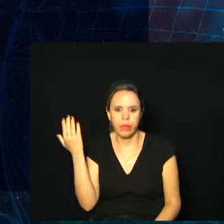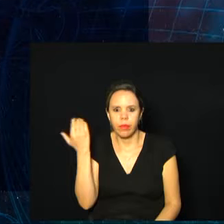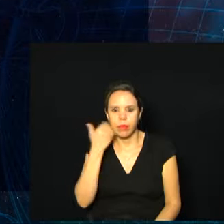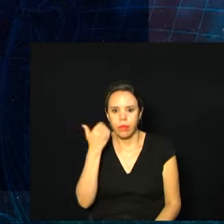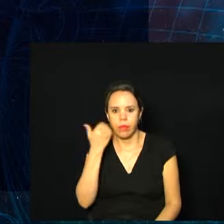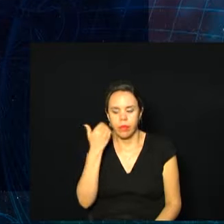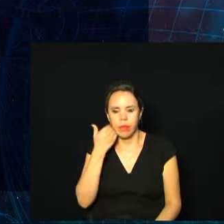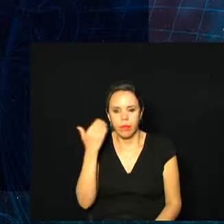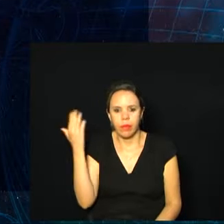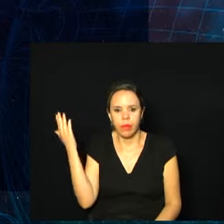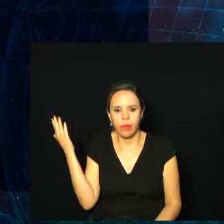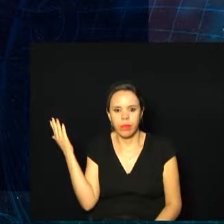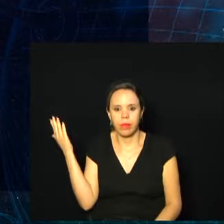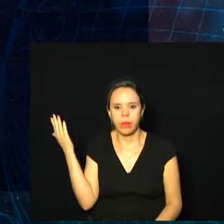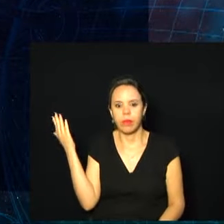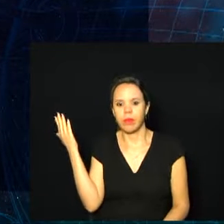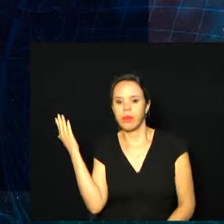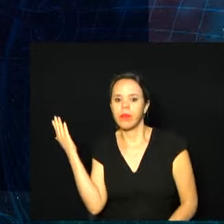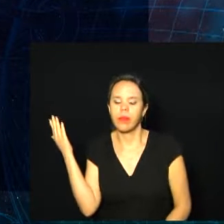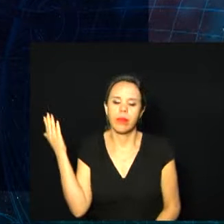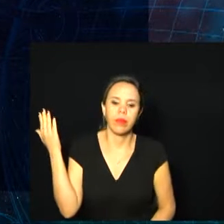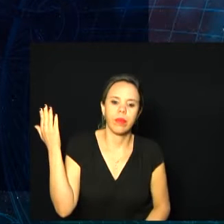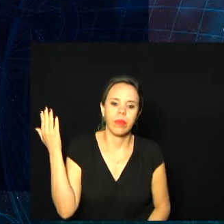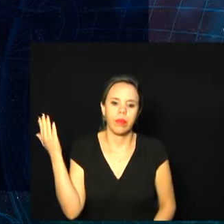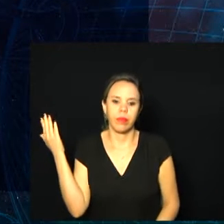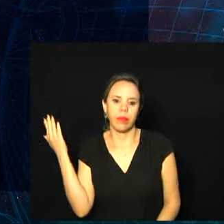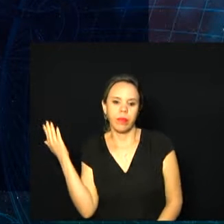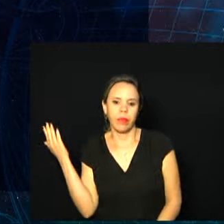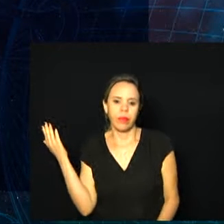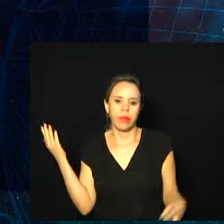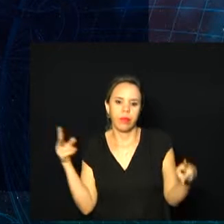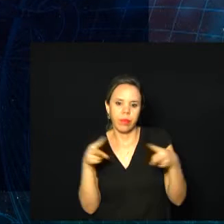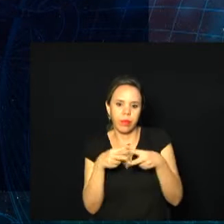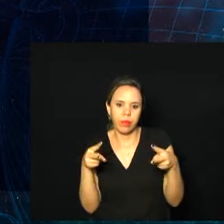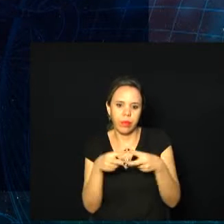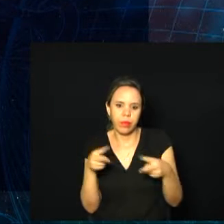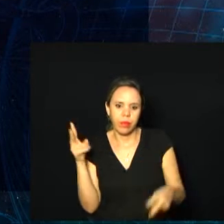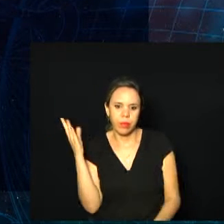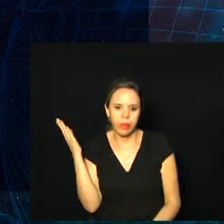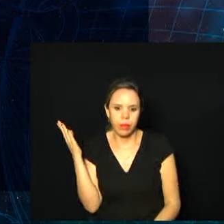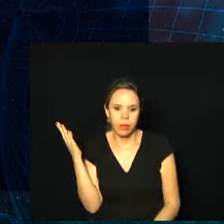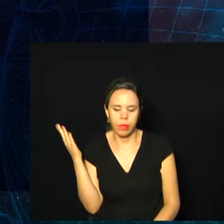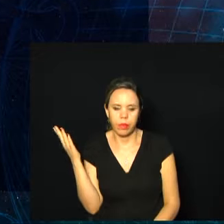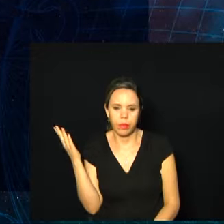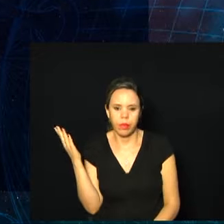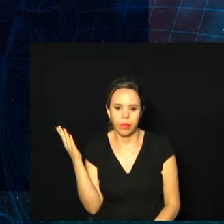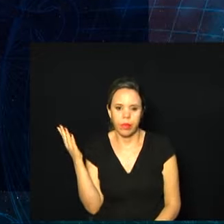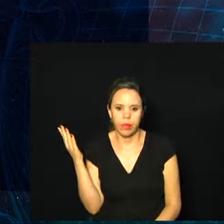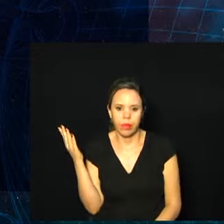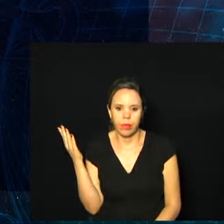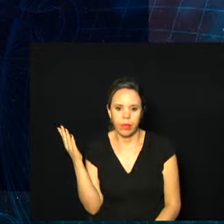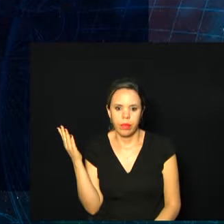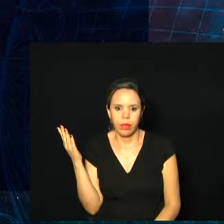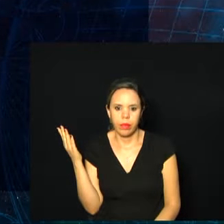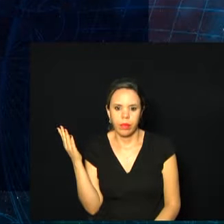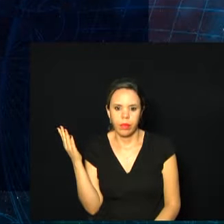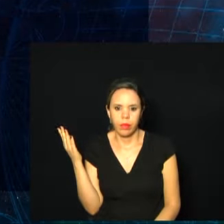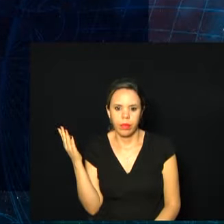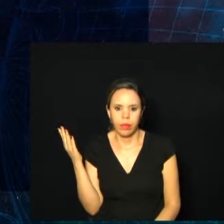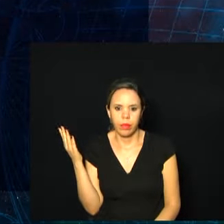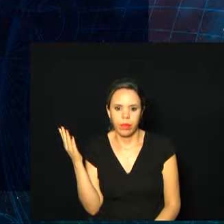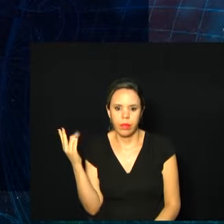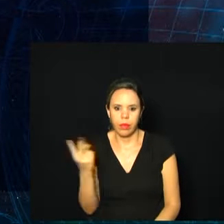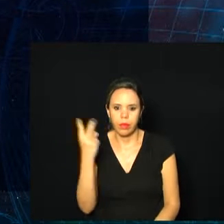27.586, Santa Bárbara do Oeste, 23.929, Paulínia, 16.031 casos da